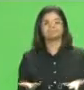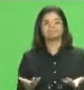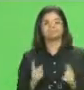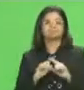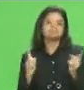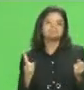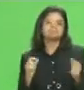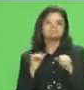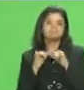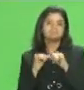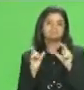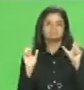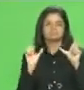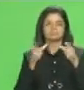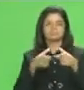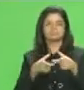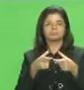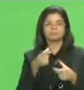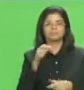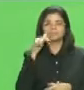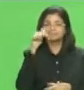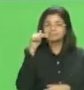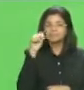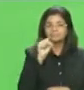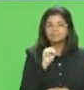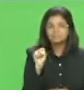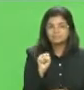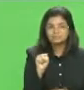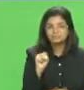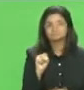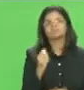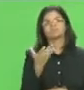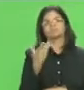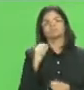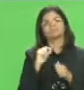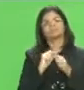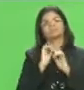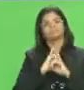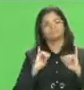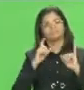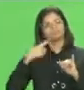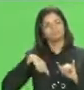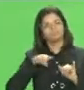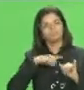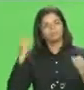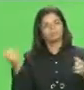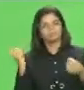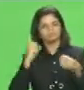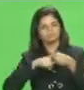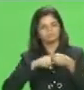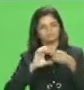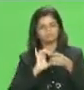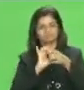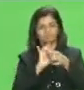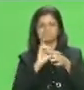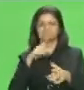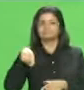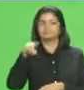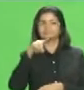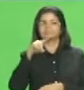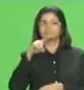fiquei reduzida a sete segundos. Eu quero dizer que a nossa aliança é com você, cidadão.